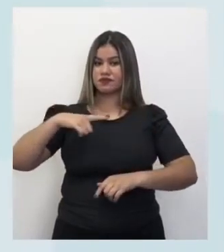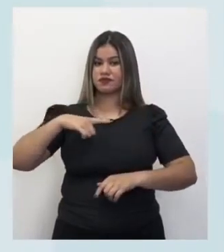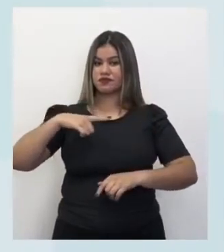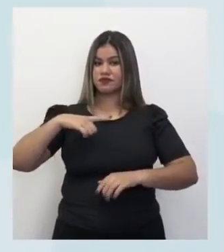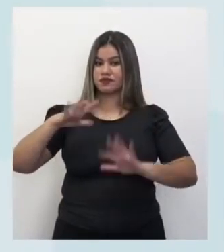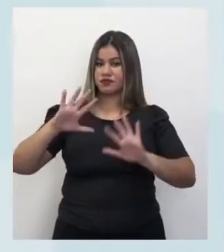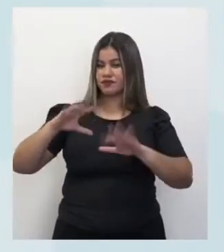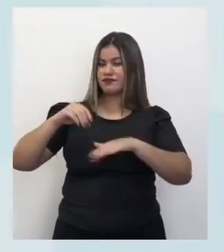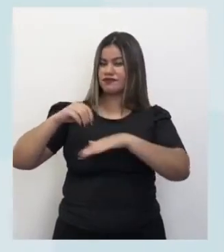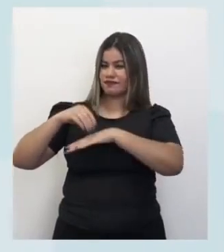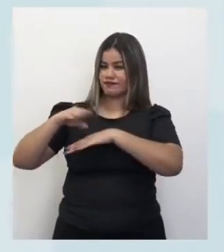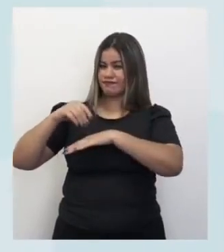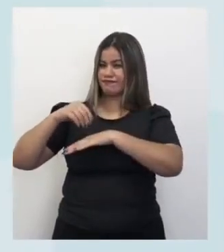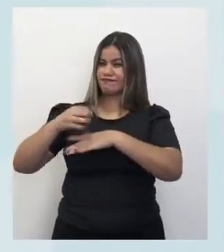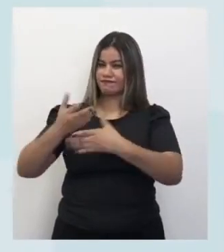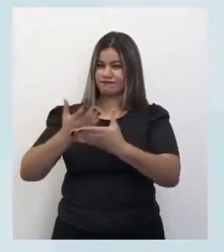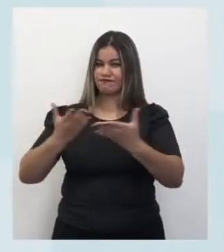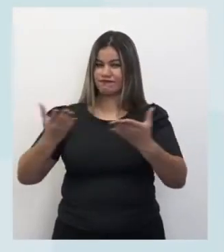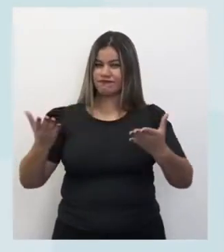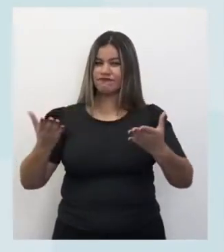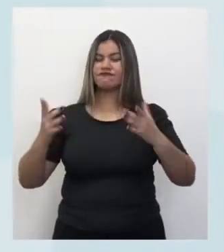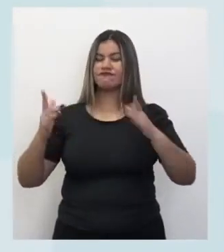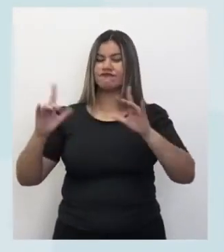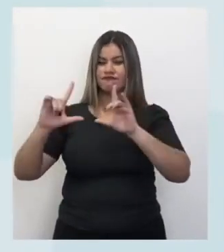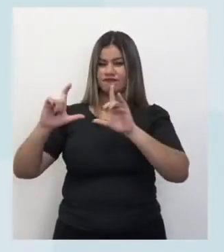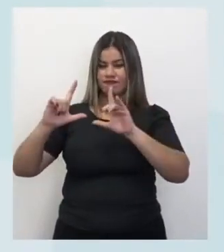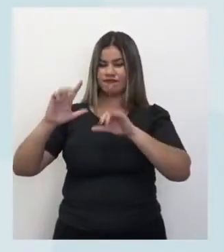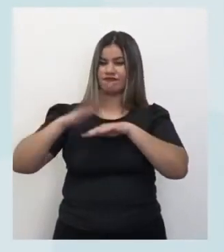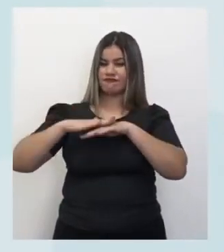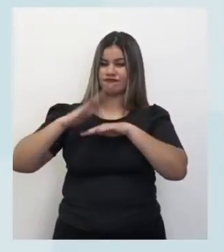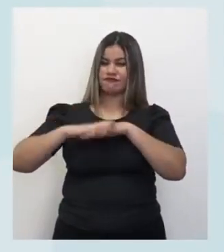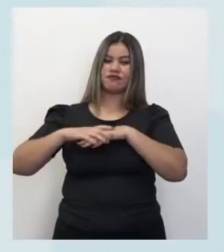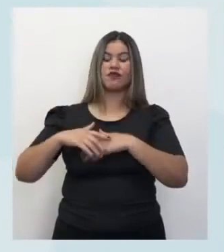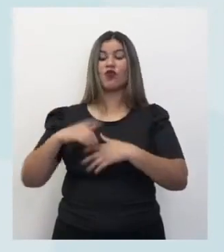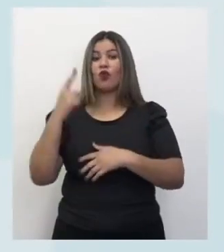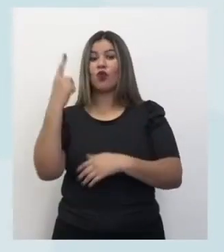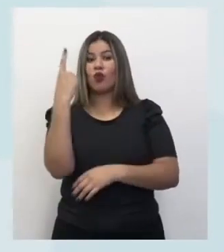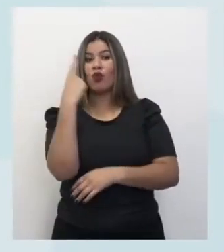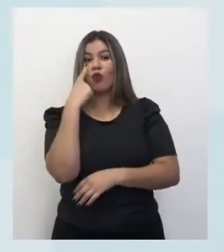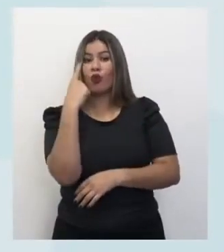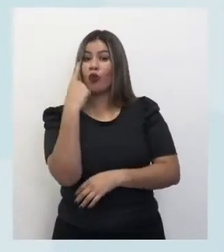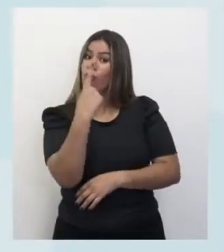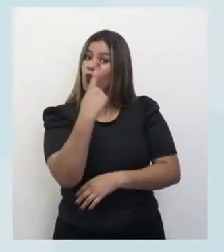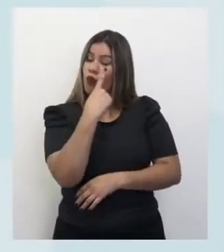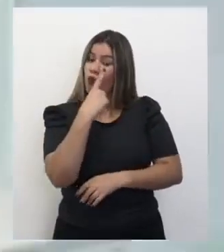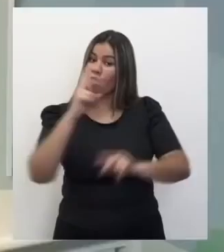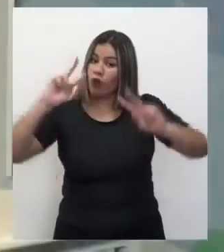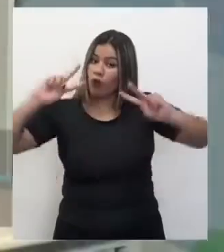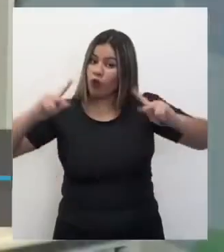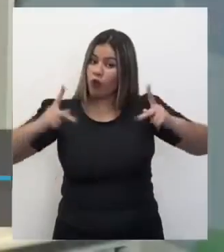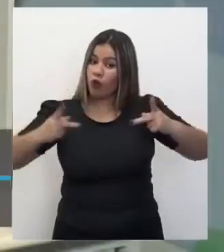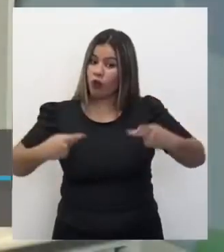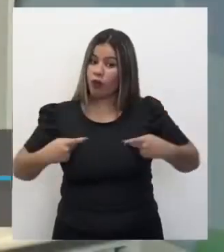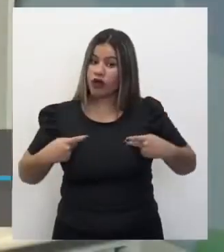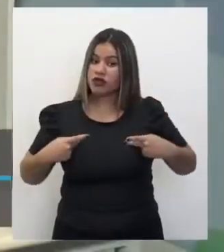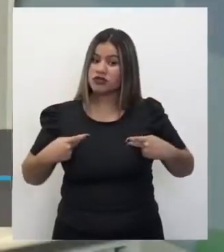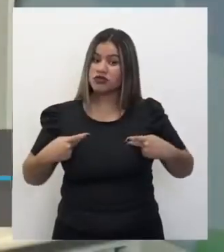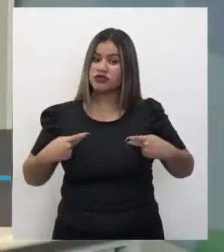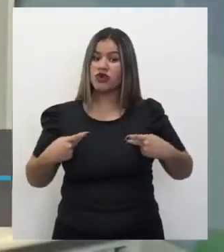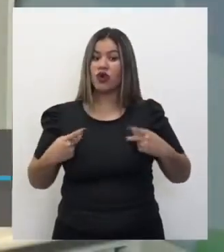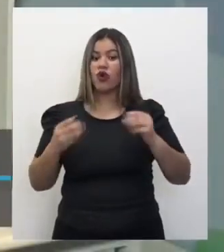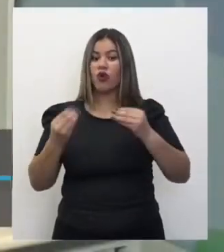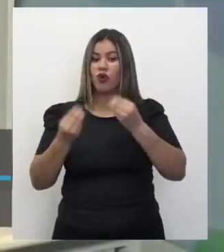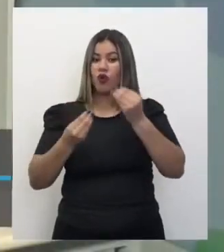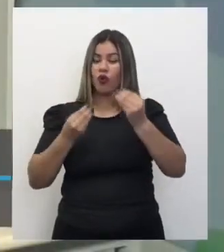vou dar uma dica aí para todo mundo que tira foto. O olho humano, ele nunca enxerga primeiro